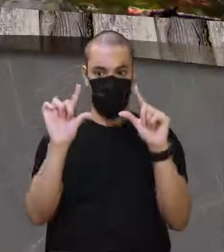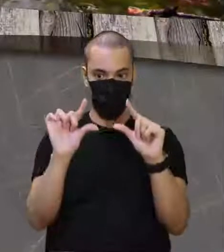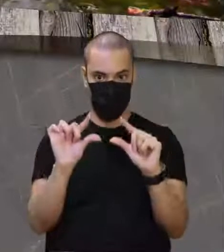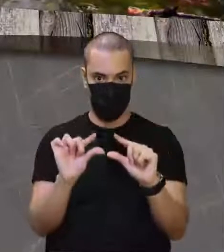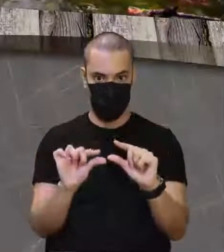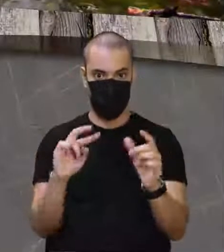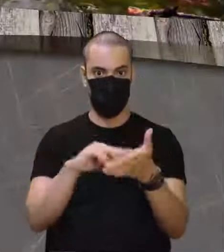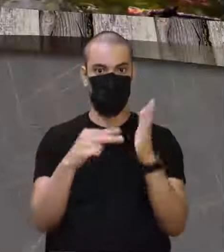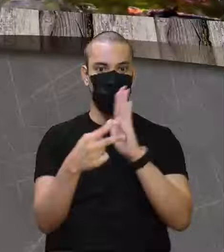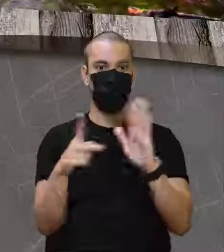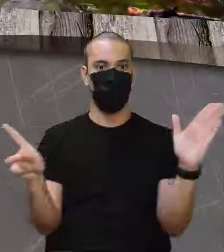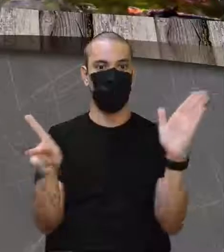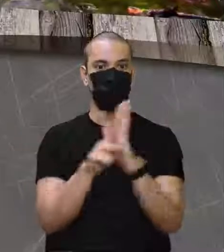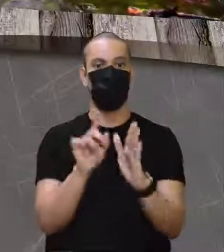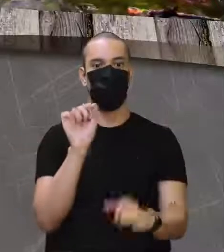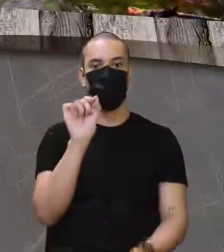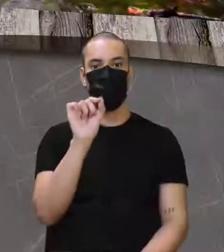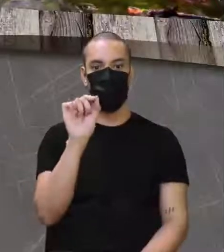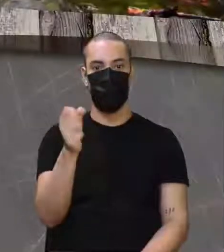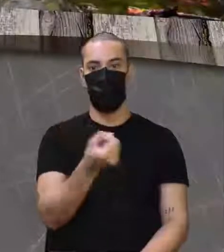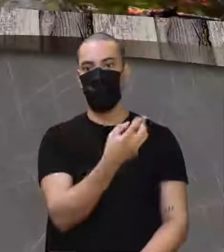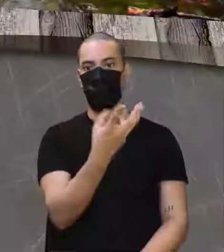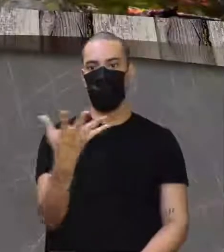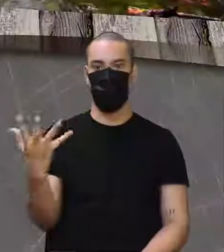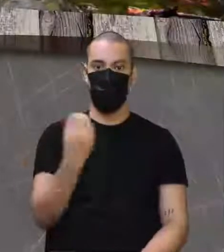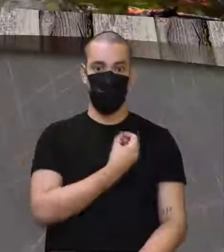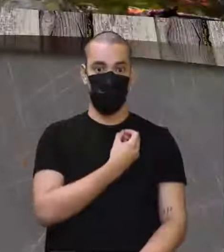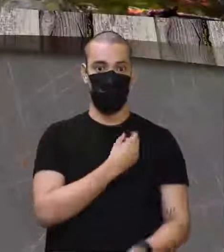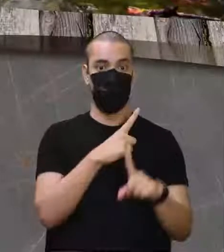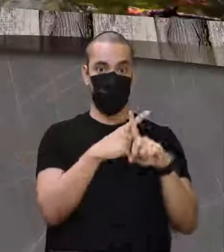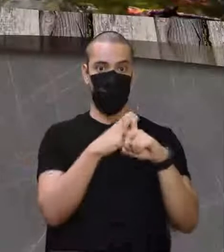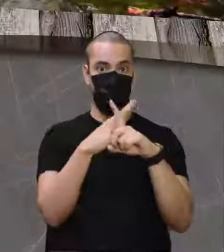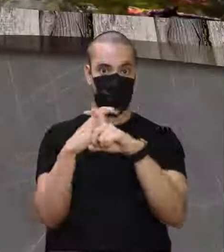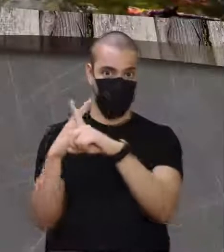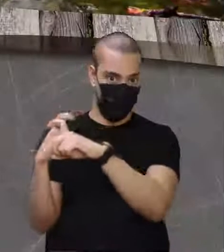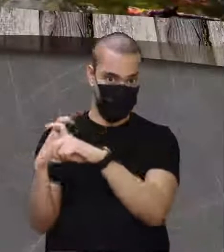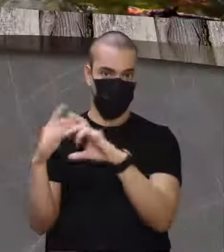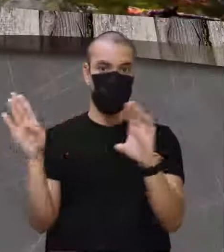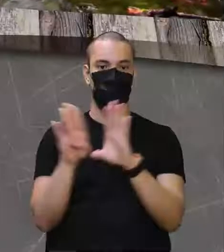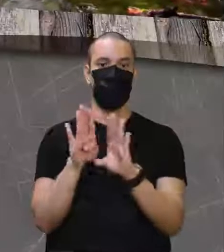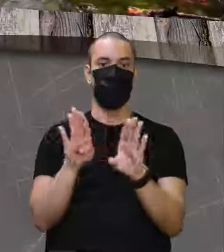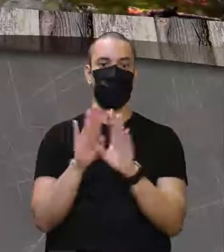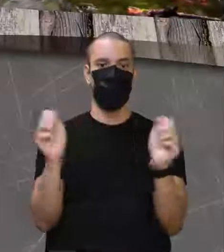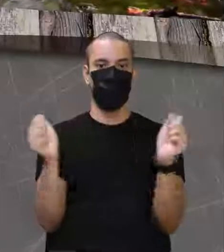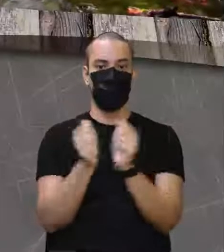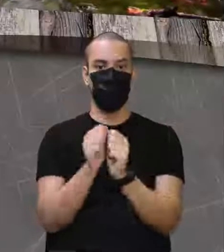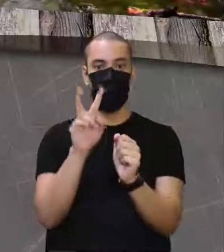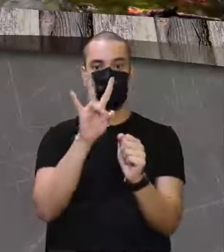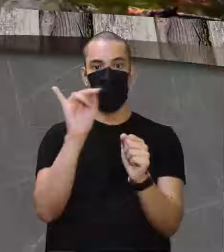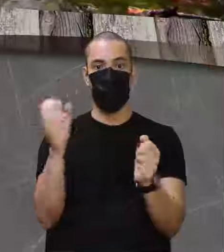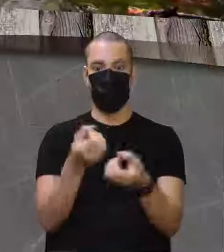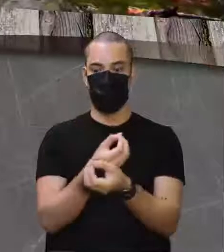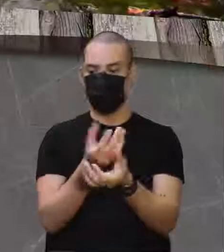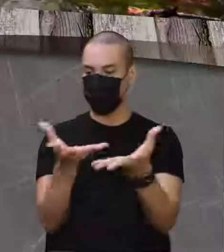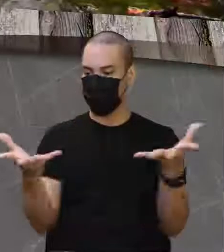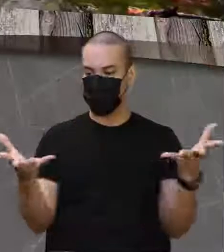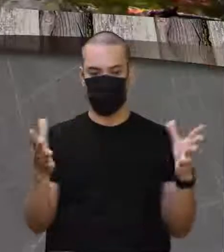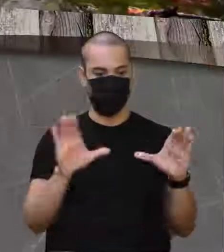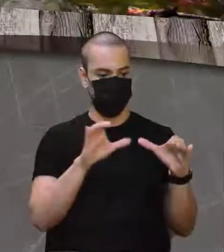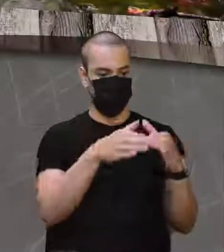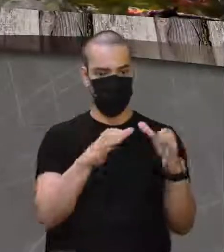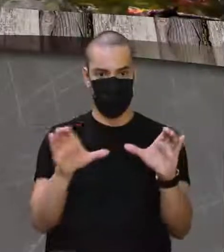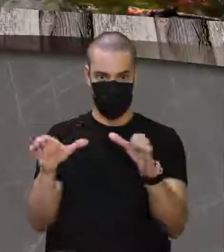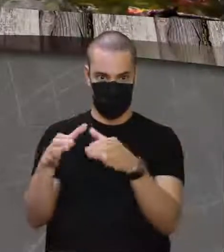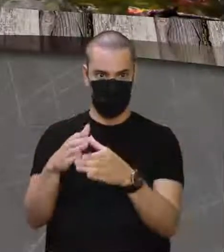reducional, que é a diminuição dos números de cromossomos, e a outra etapa que é equacional, onde você vai distribuir isso. Olha